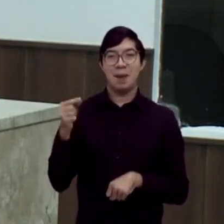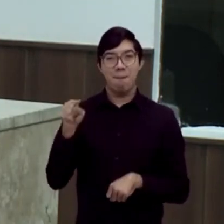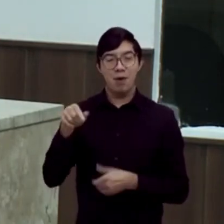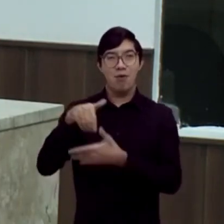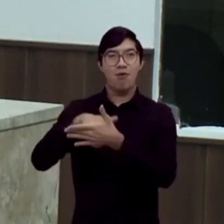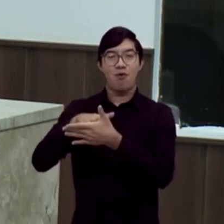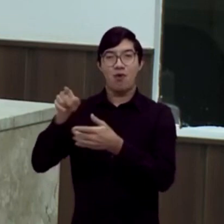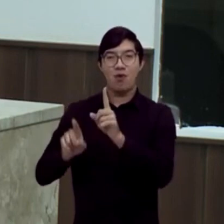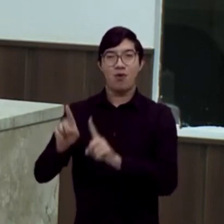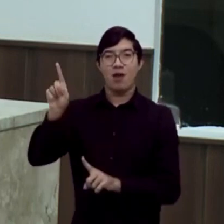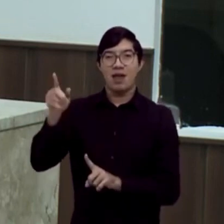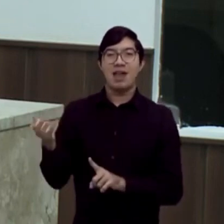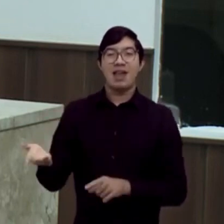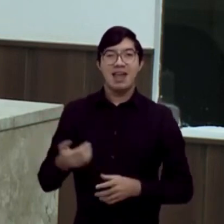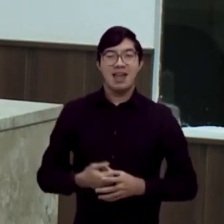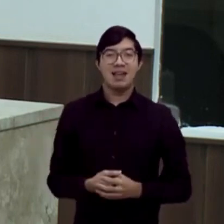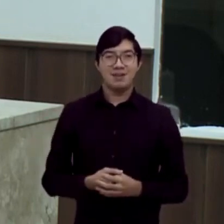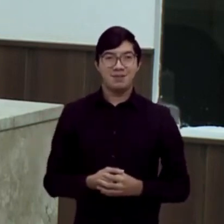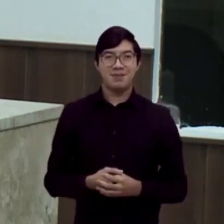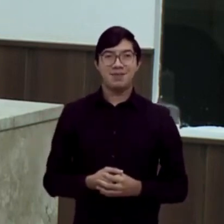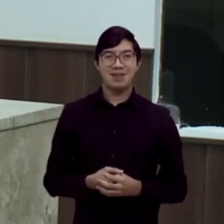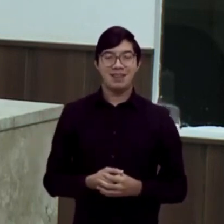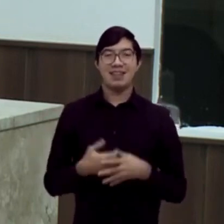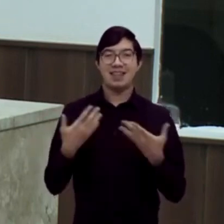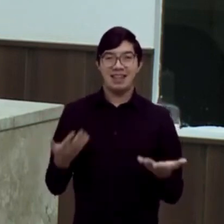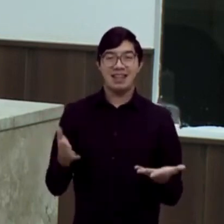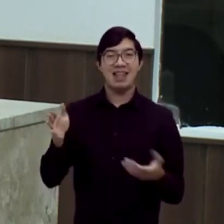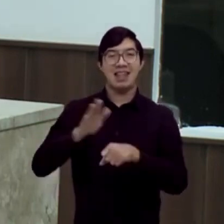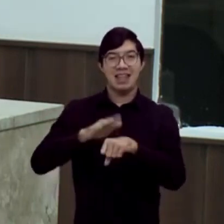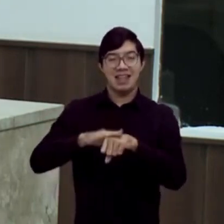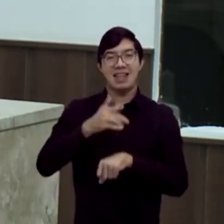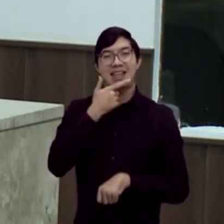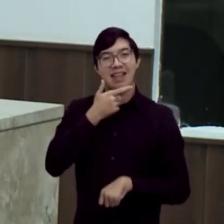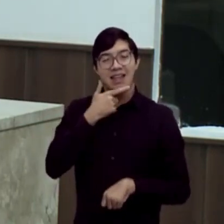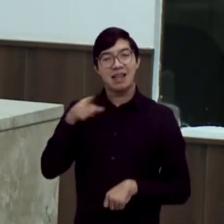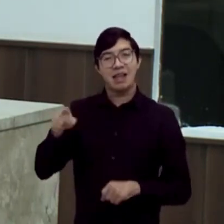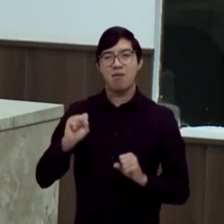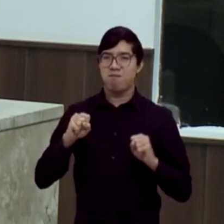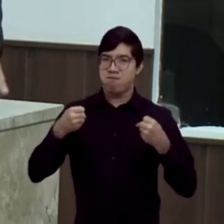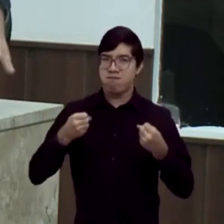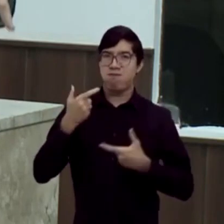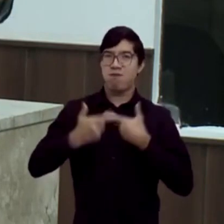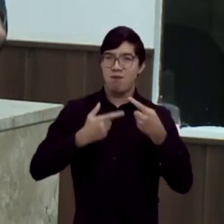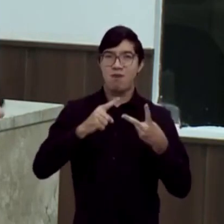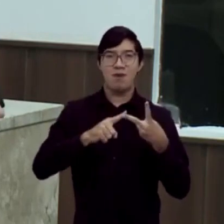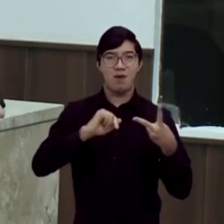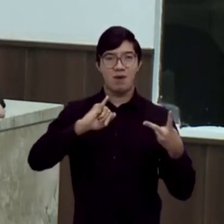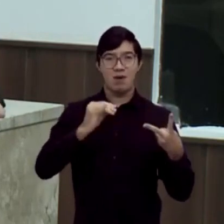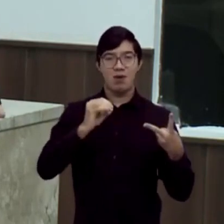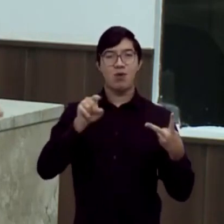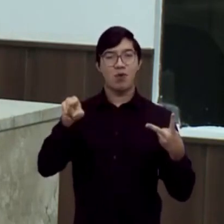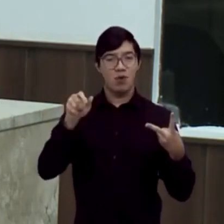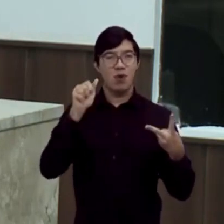aí. Larissa, você é uma mulher guerreira. A Jô Farias também, uma mulher que tem trabalho